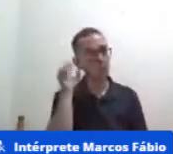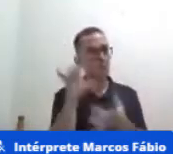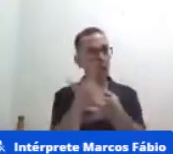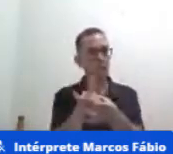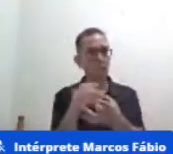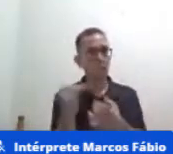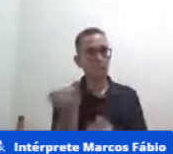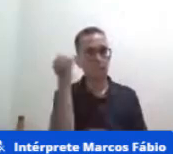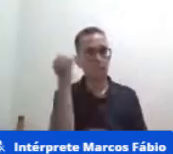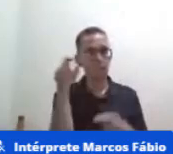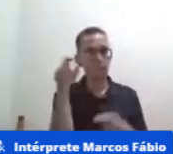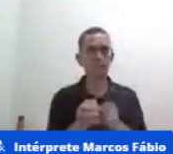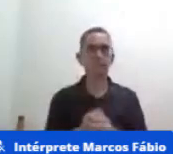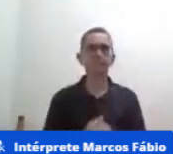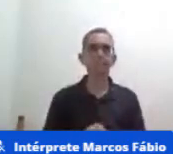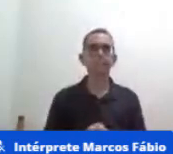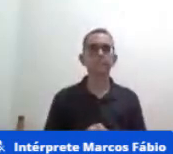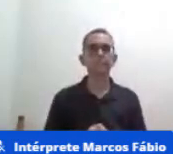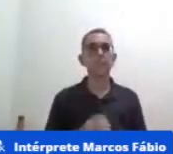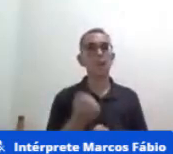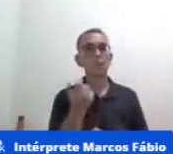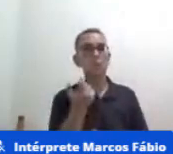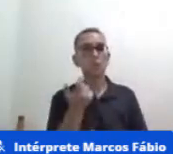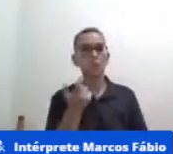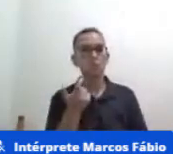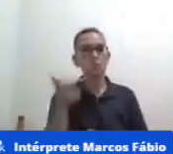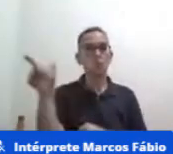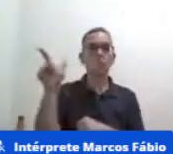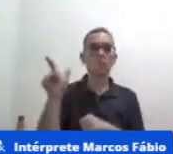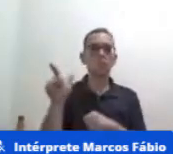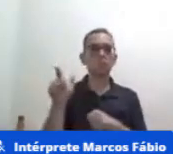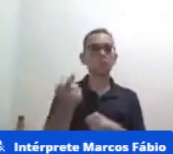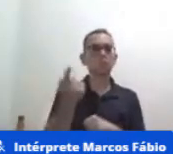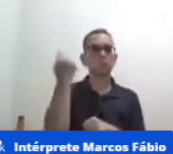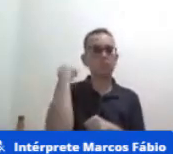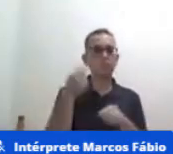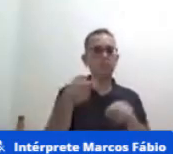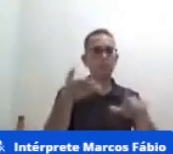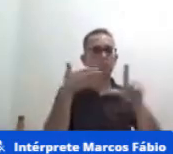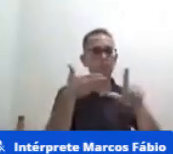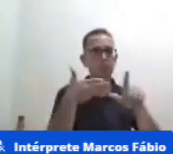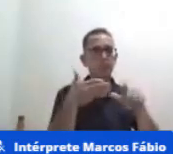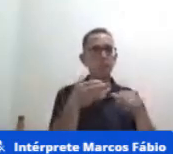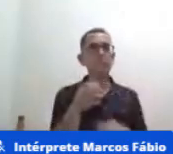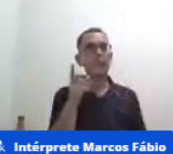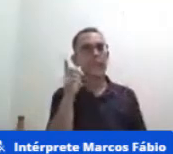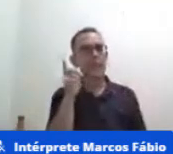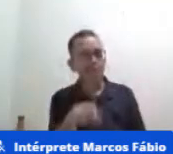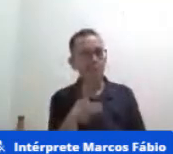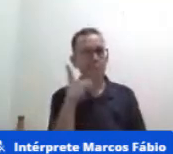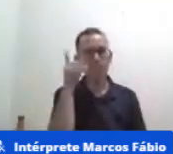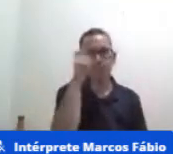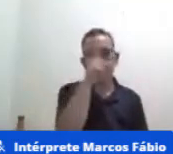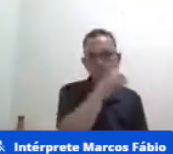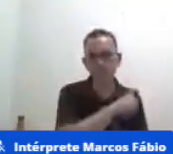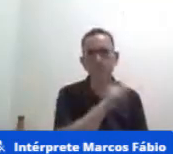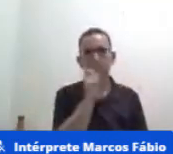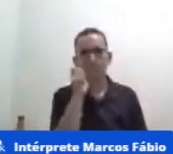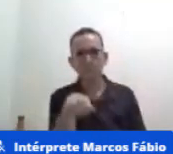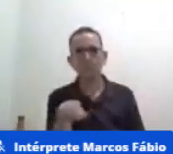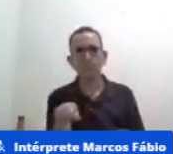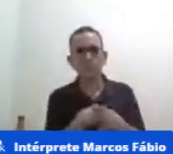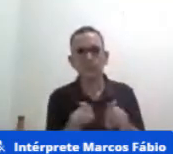No slide anterior, a gente vai ver uma situação um pouco mais complexa. É um texto,